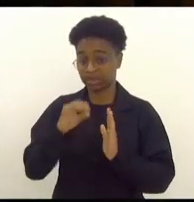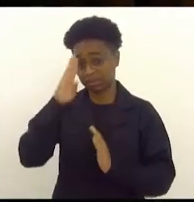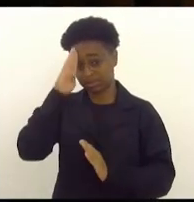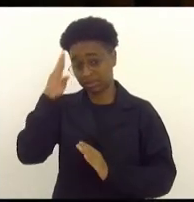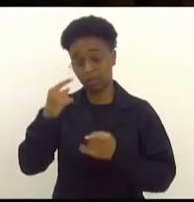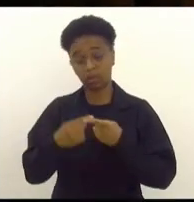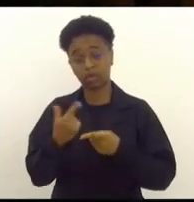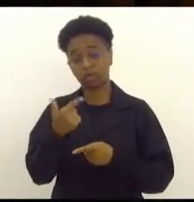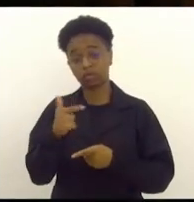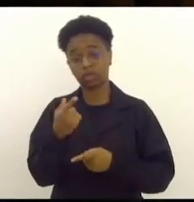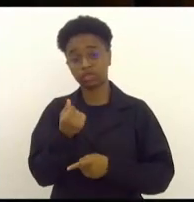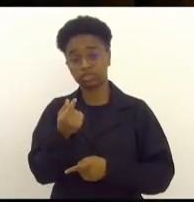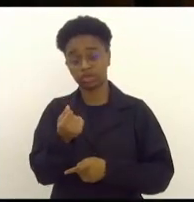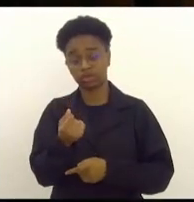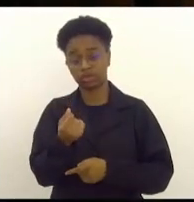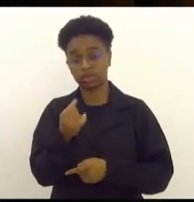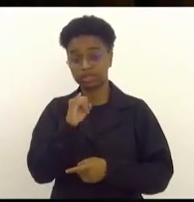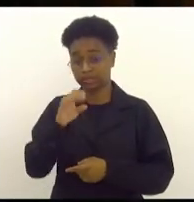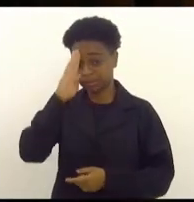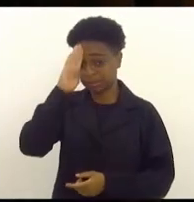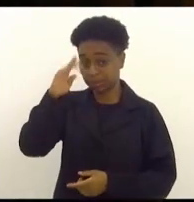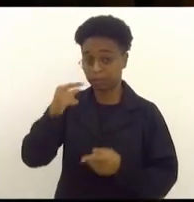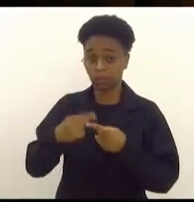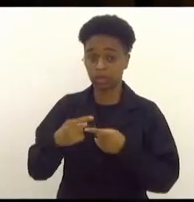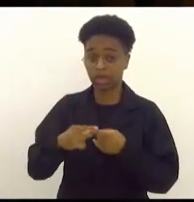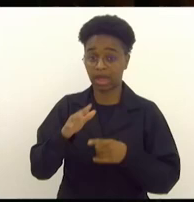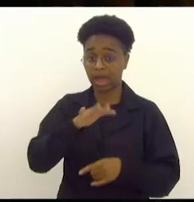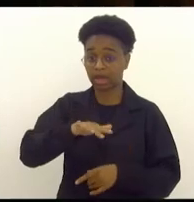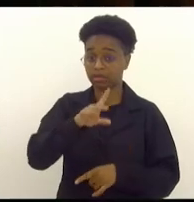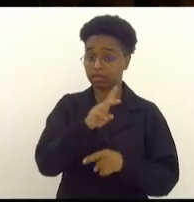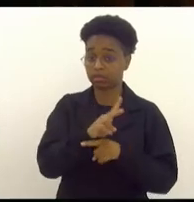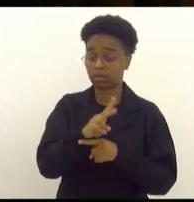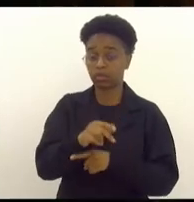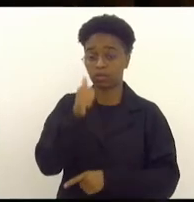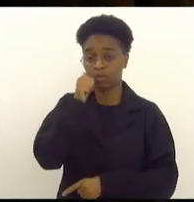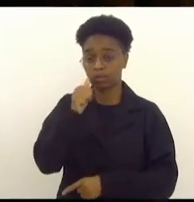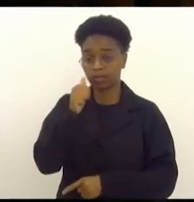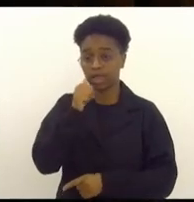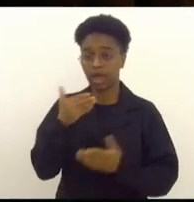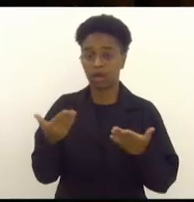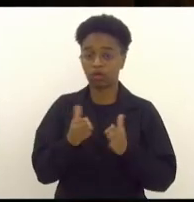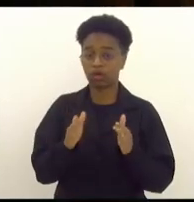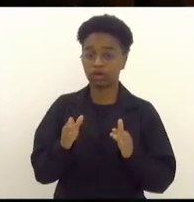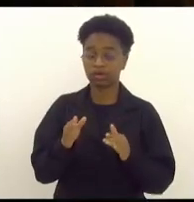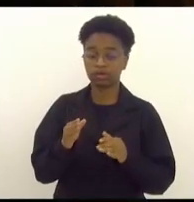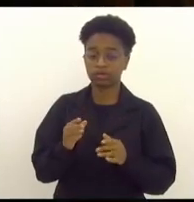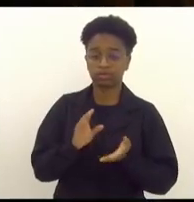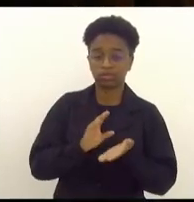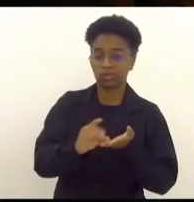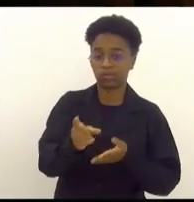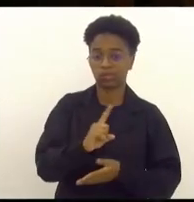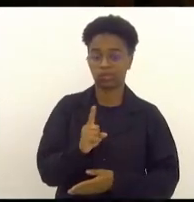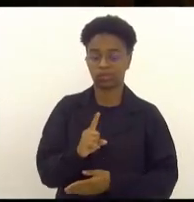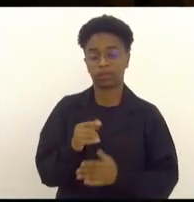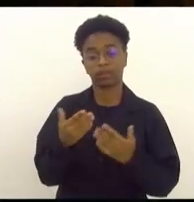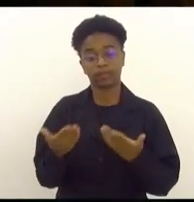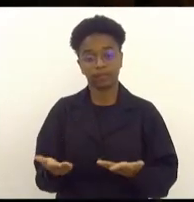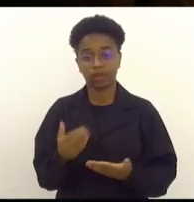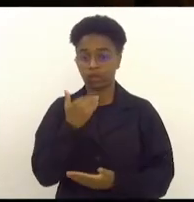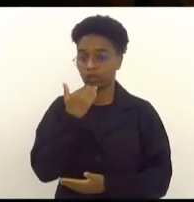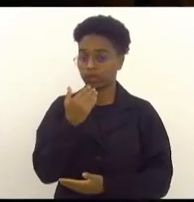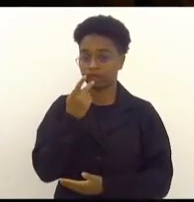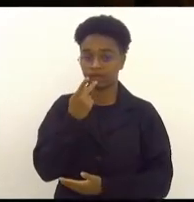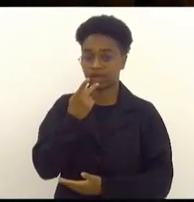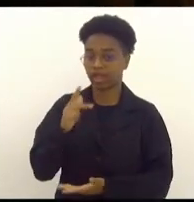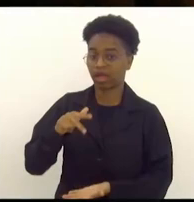porque não tem dinheiro se é prioritário porque é uma rede de proteção a vida das nossas mulheres não está sendo aplicada então não adianta vir